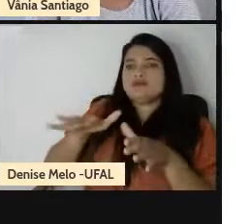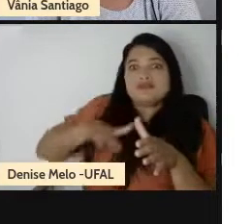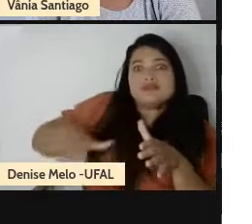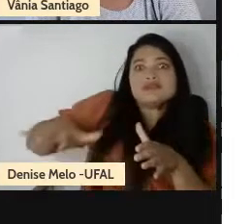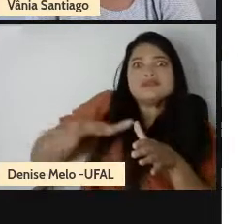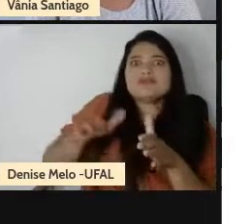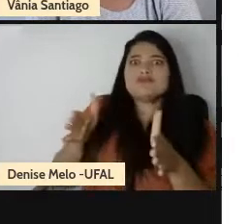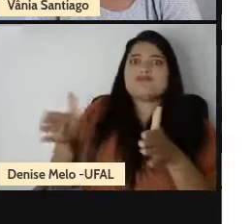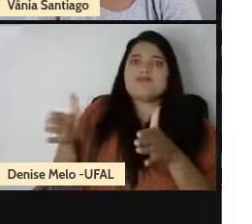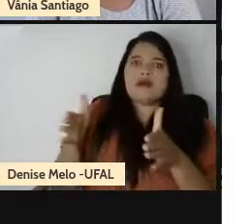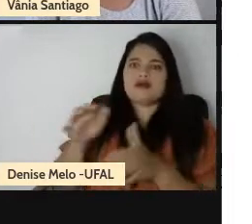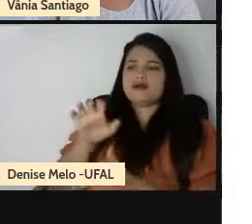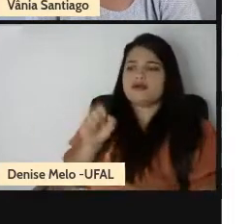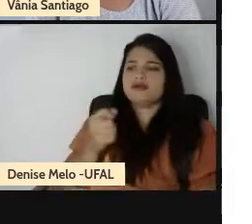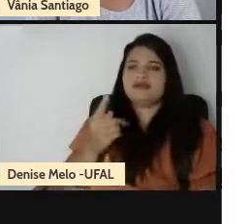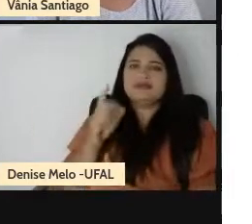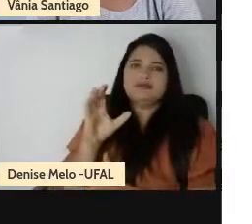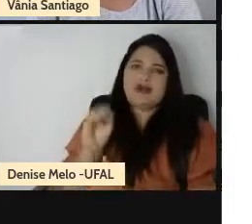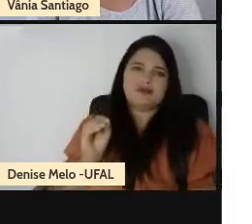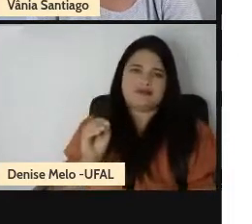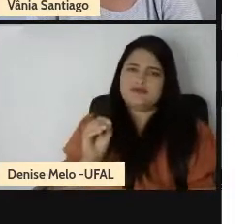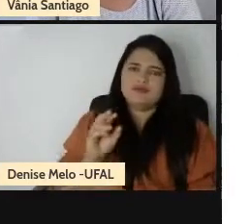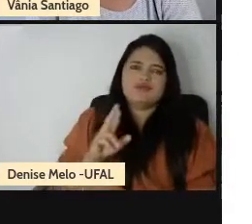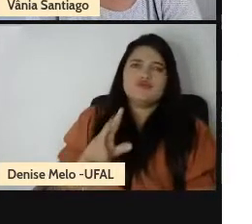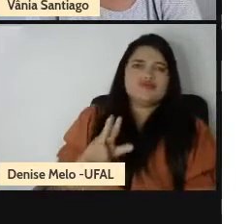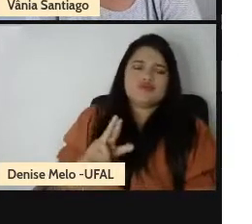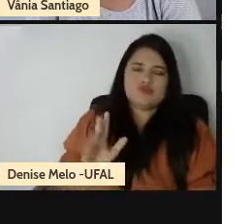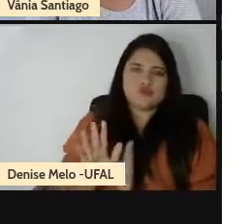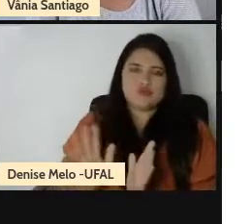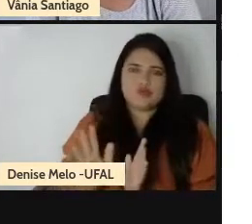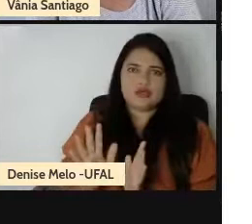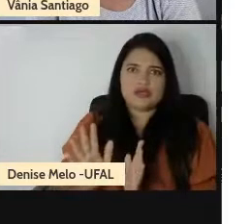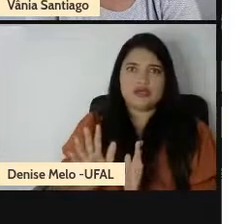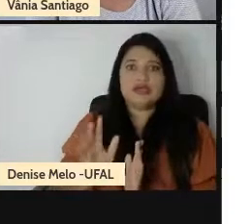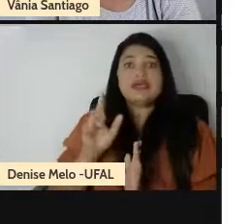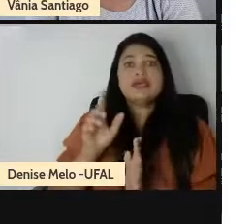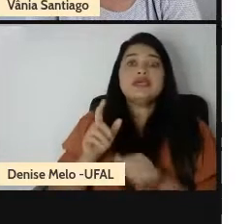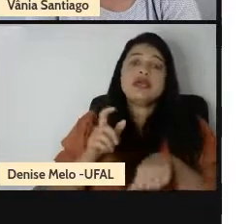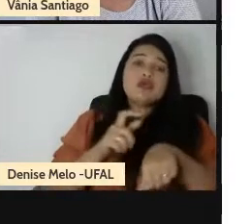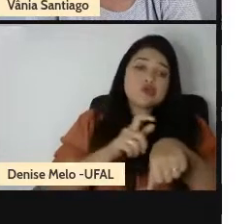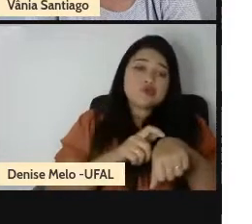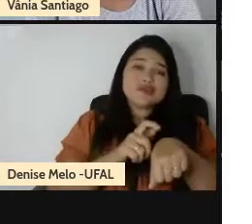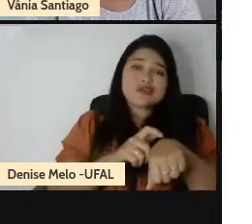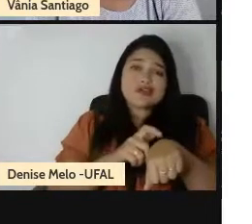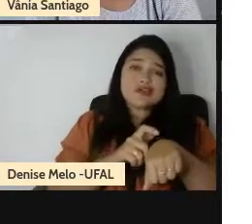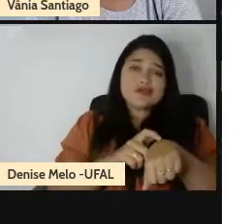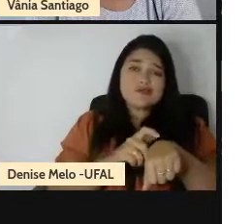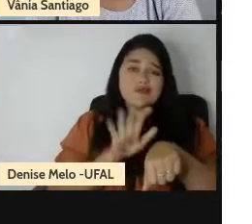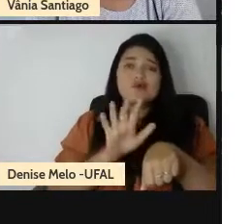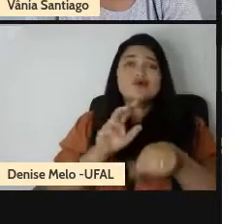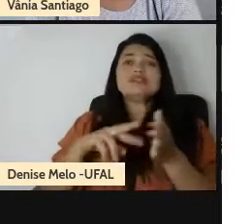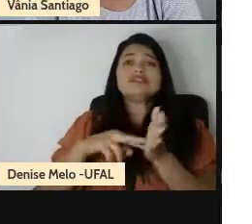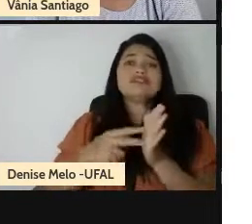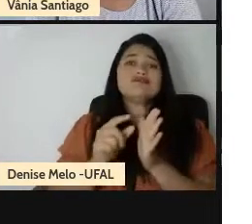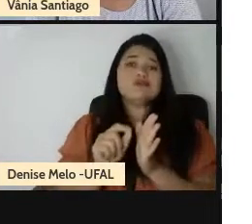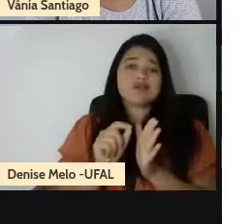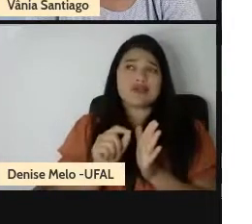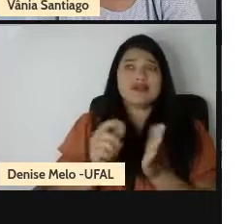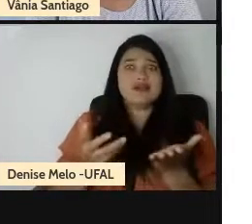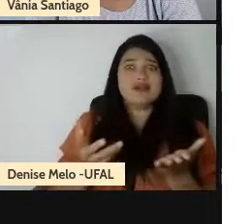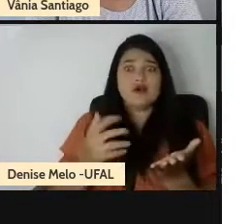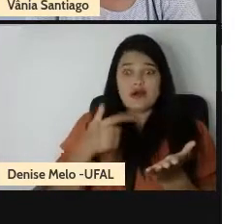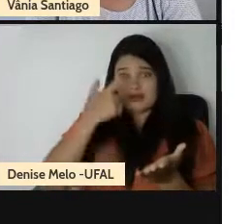seja qual for o texto-fonte. E a questão do tempo não concomitante, isso faz com que